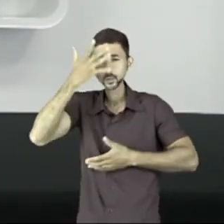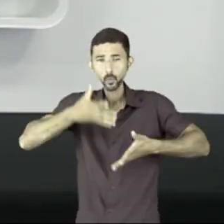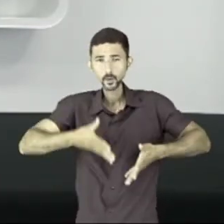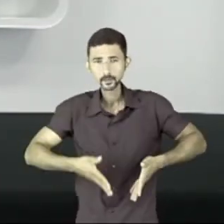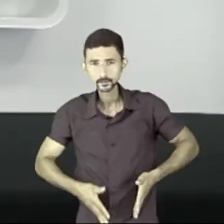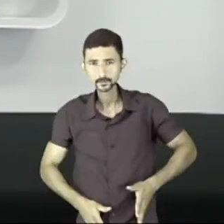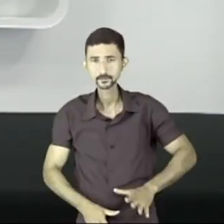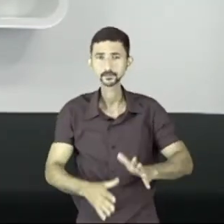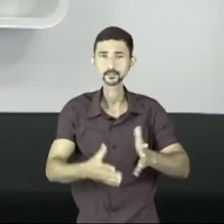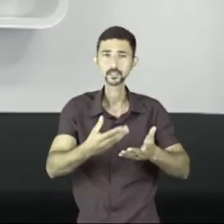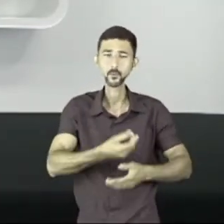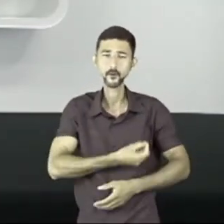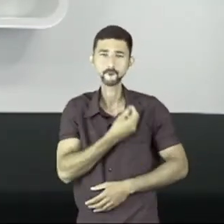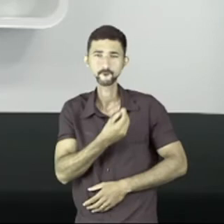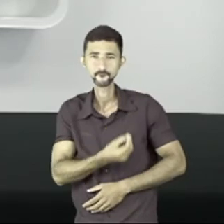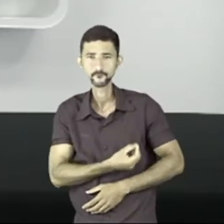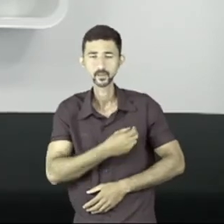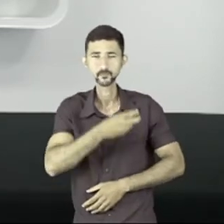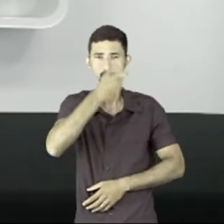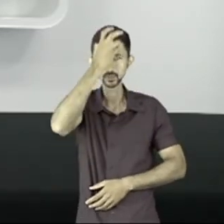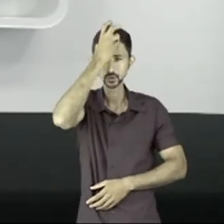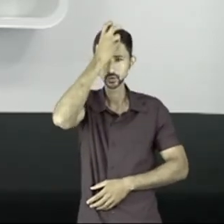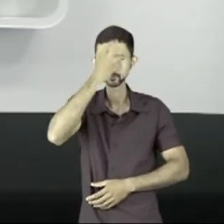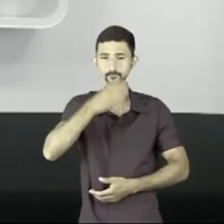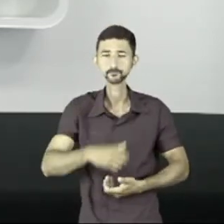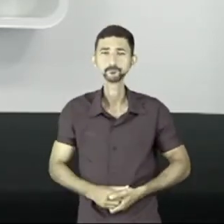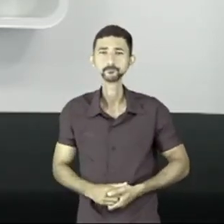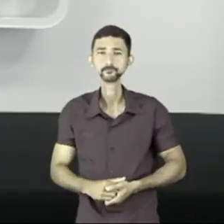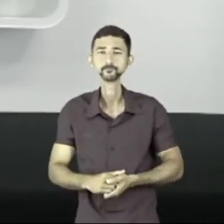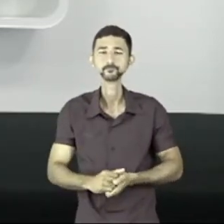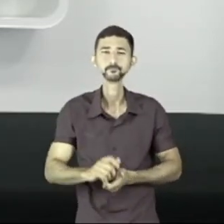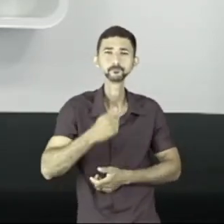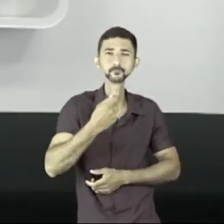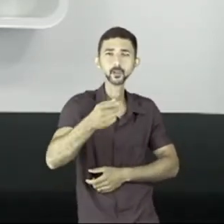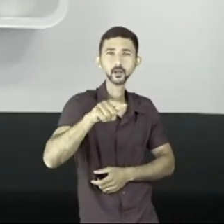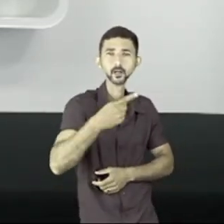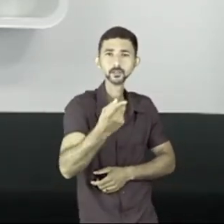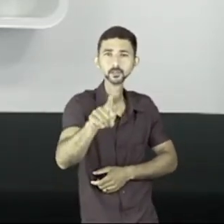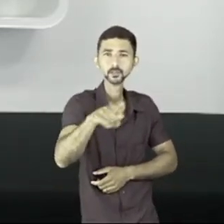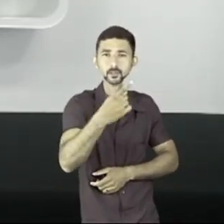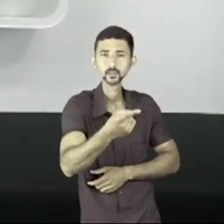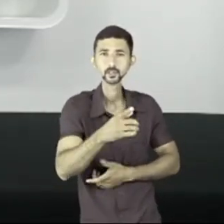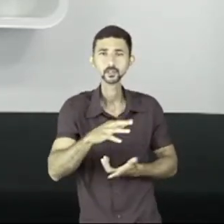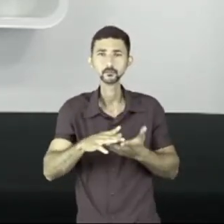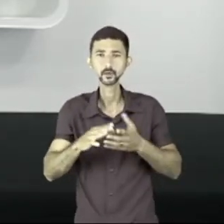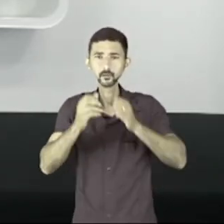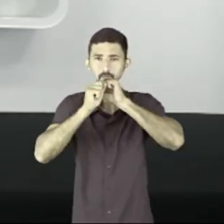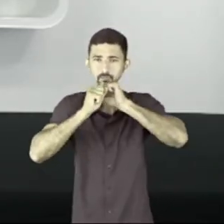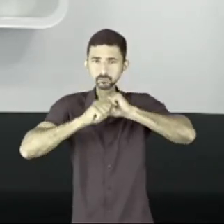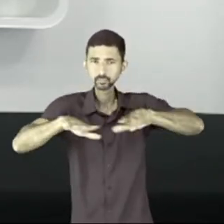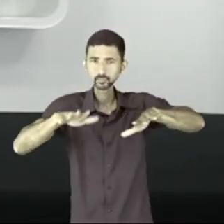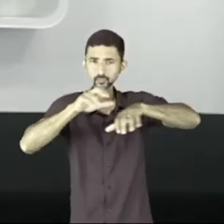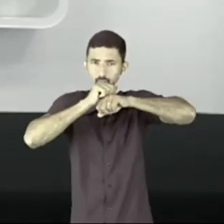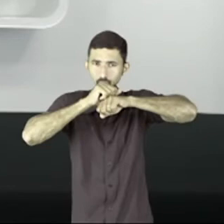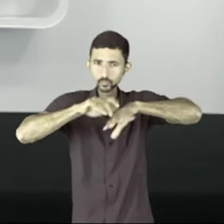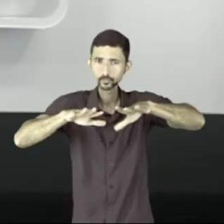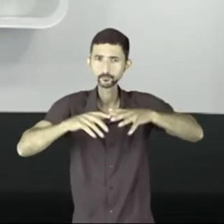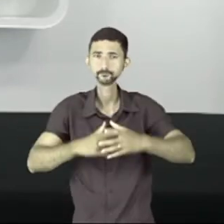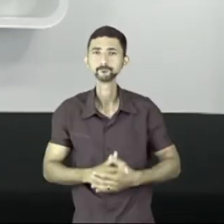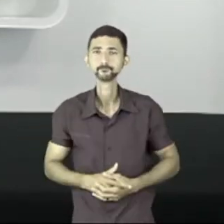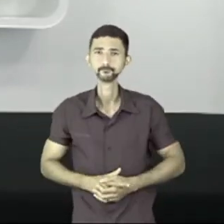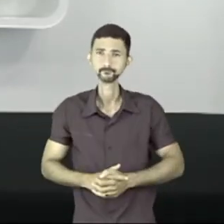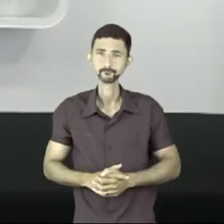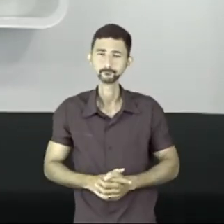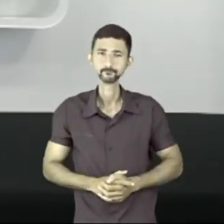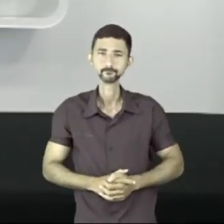de quem mora no Egito. Tá? E a esgrima eu mostrei para vocês porque é a luta mais difundida entre essas lutas de